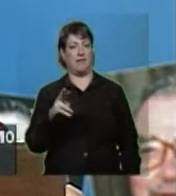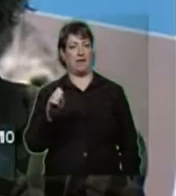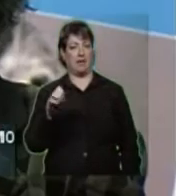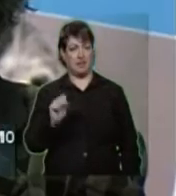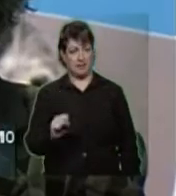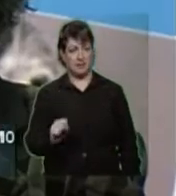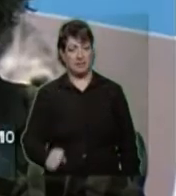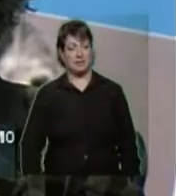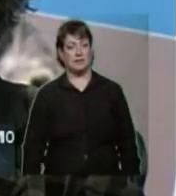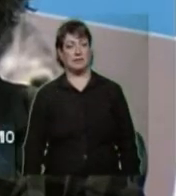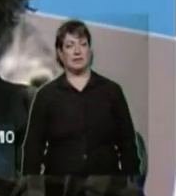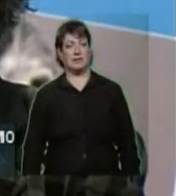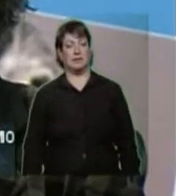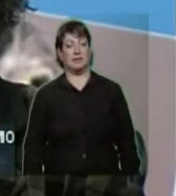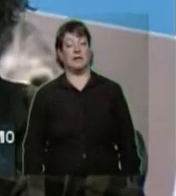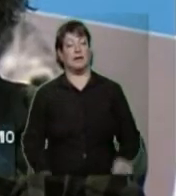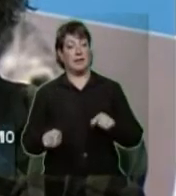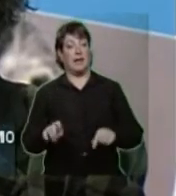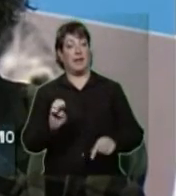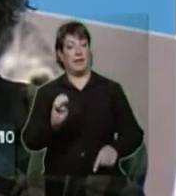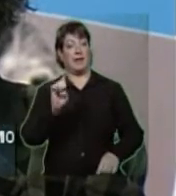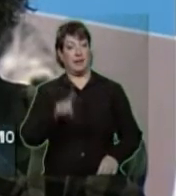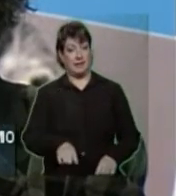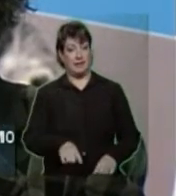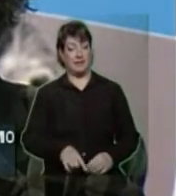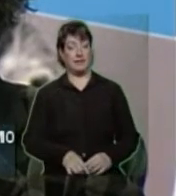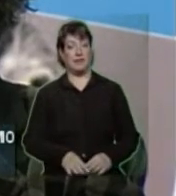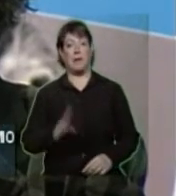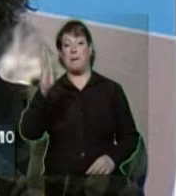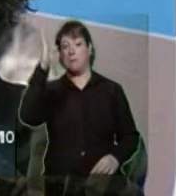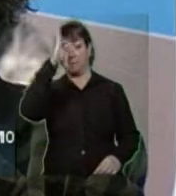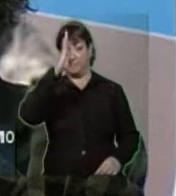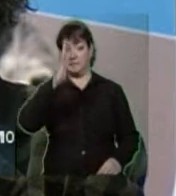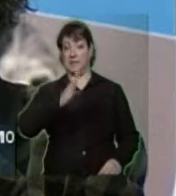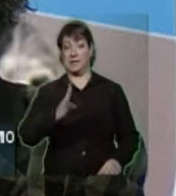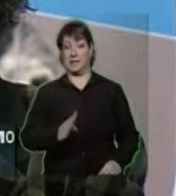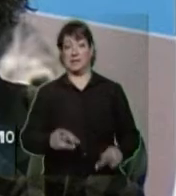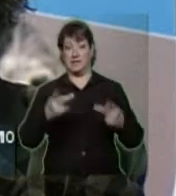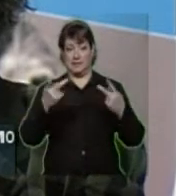Tavares é brasileira